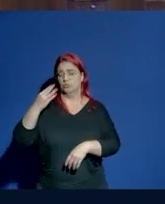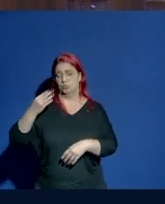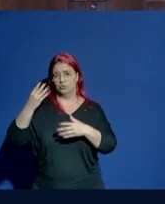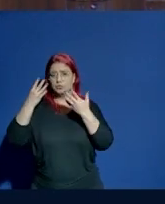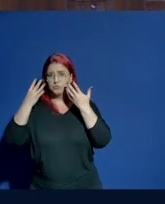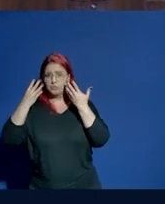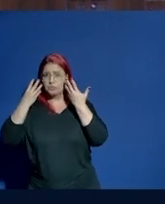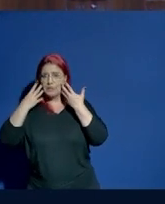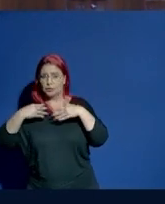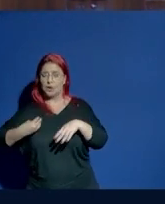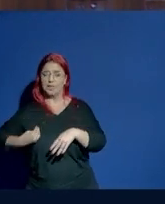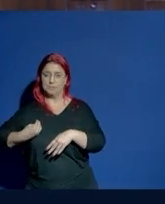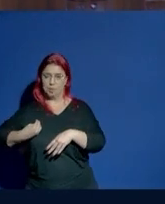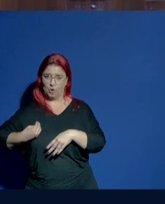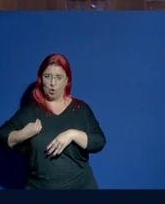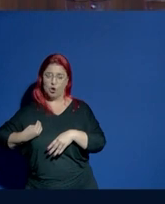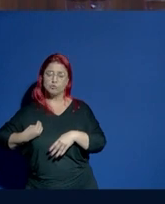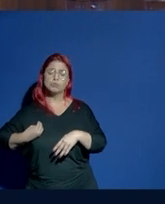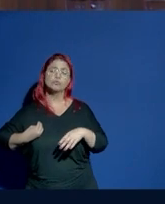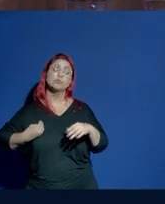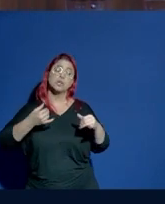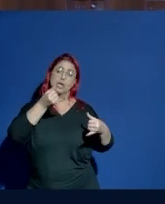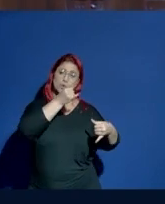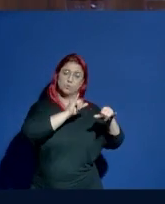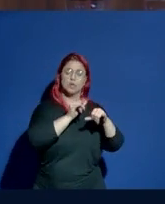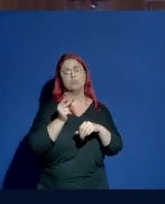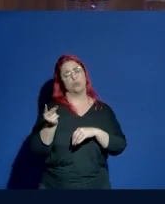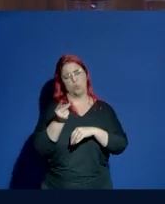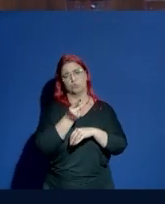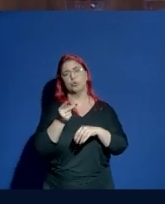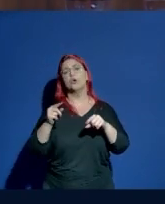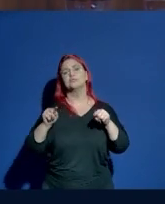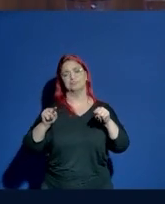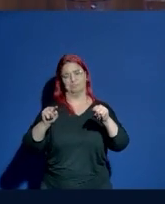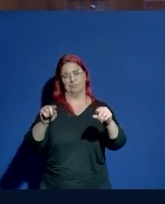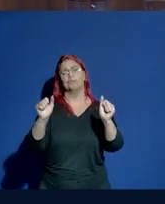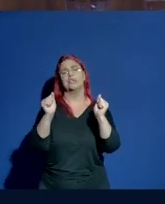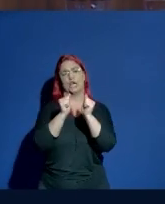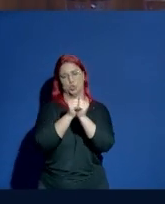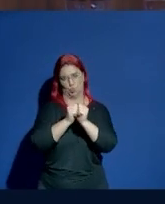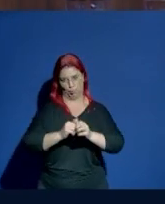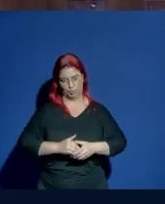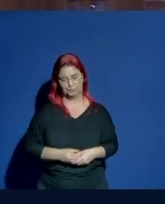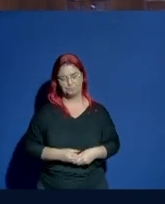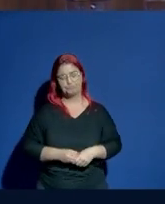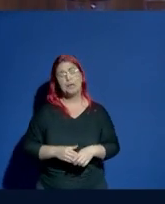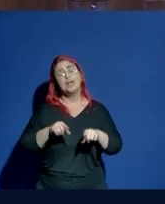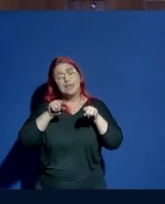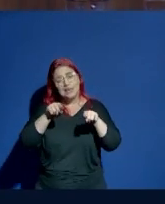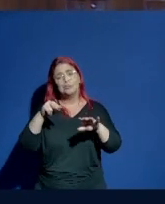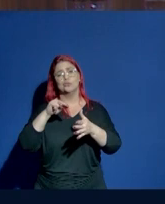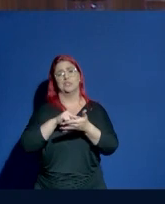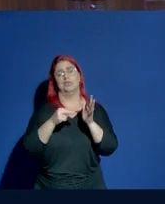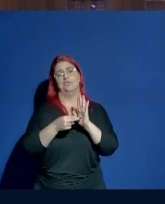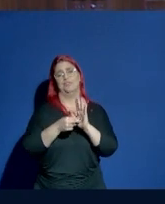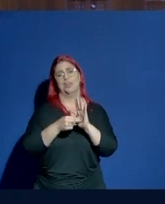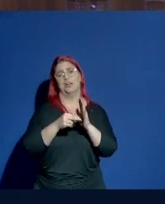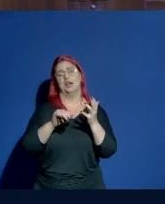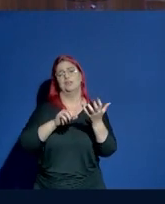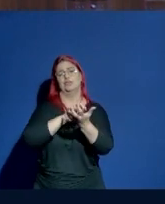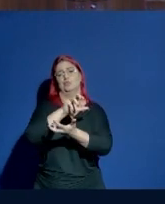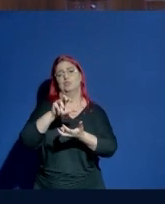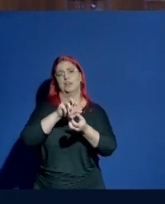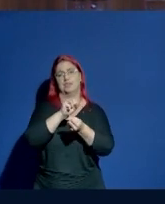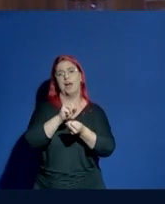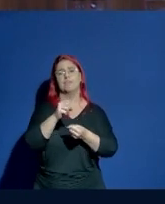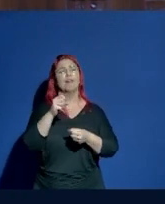biológicos, mas eles vão trabalhar sempre juntos, né? Mas a agricultura sustentável, para mim, é isso daí, né? Fala, olha,